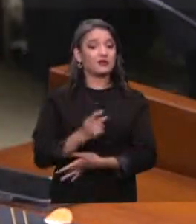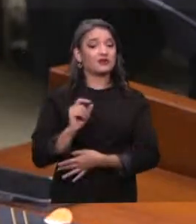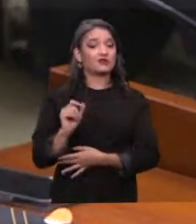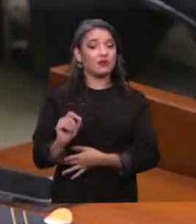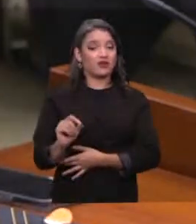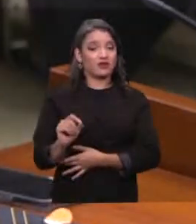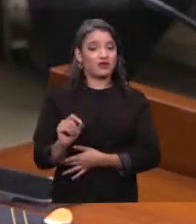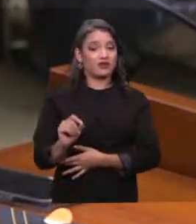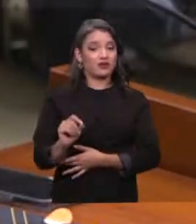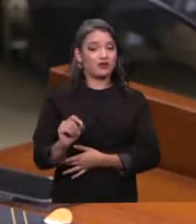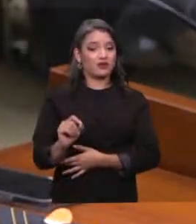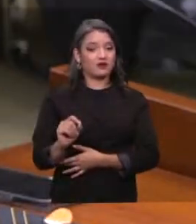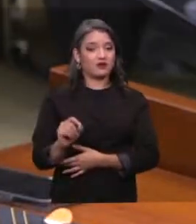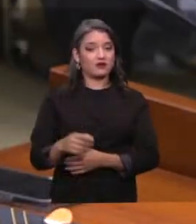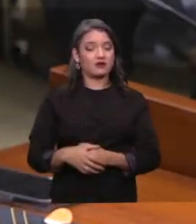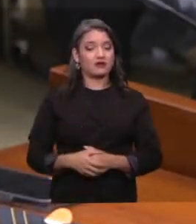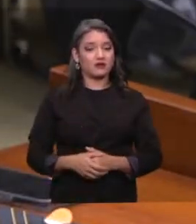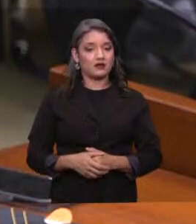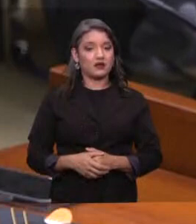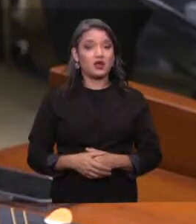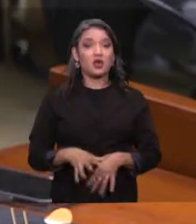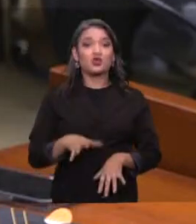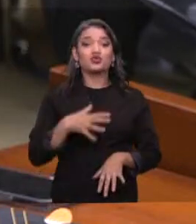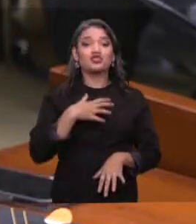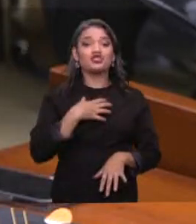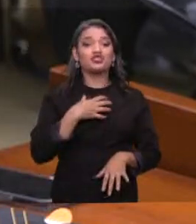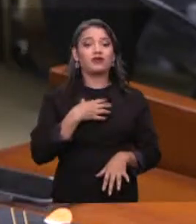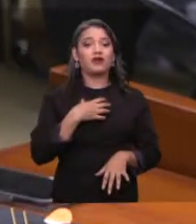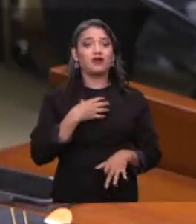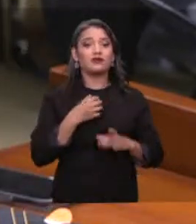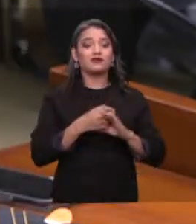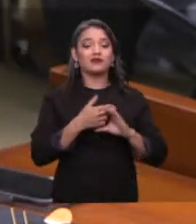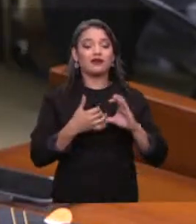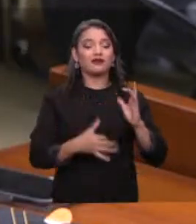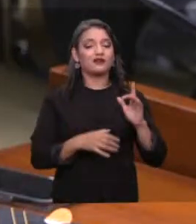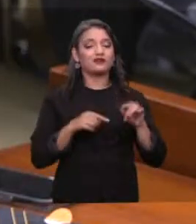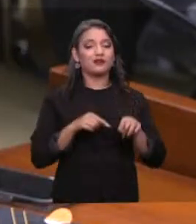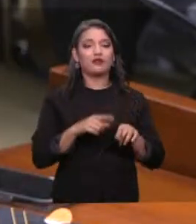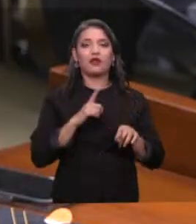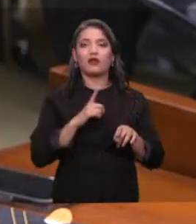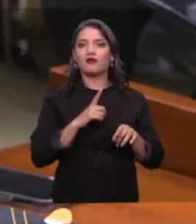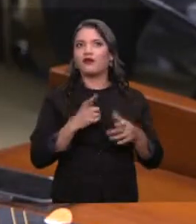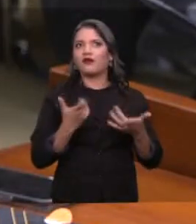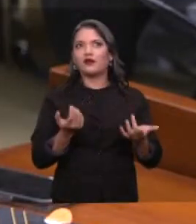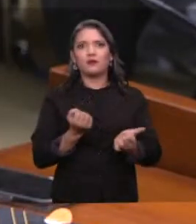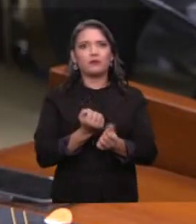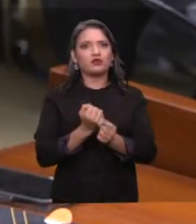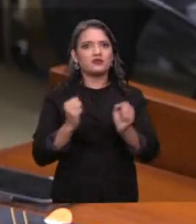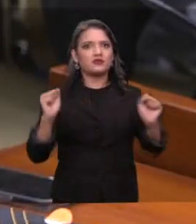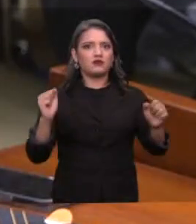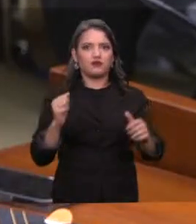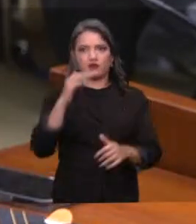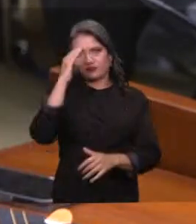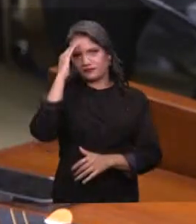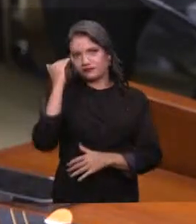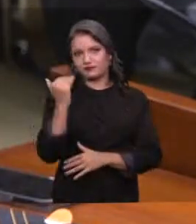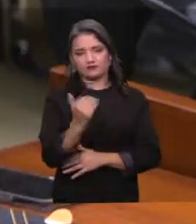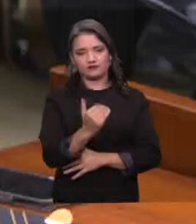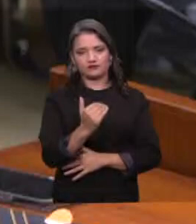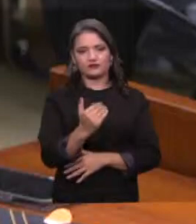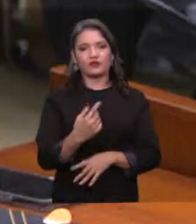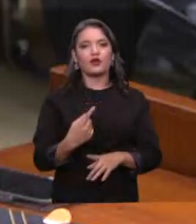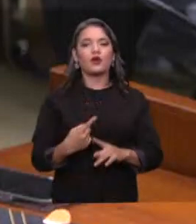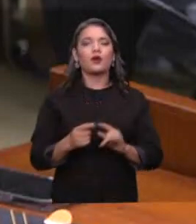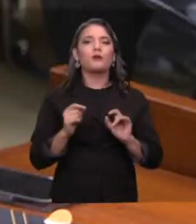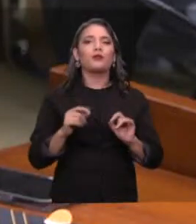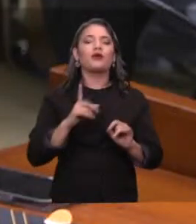a medida tal qual foi posta é materialmente inexequível. O juiz de garantias